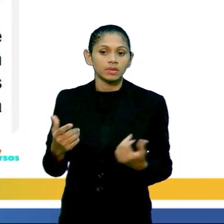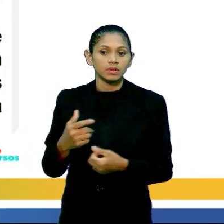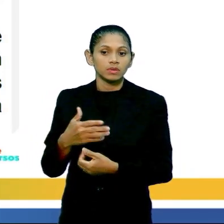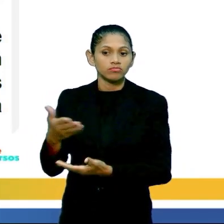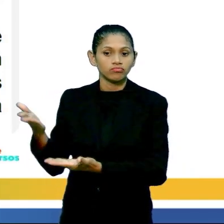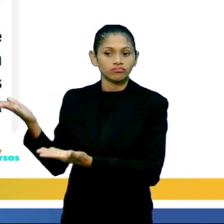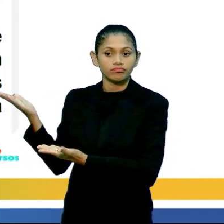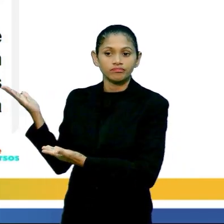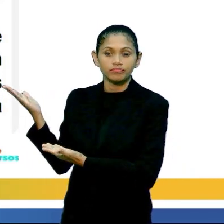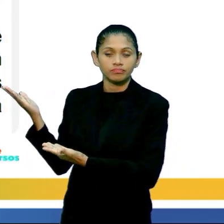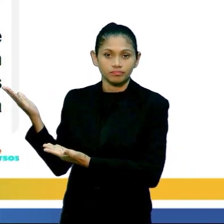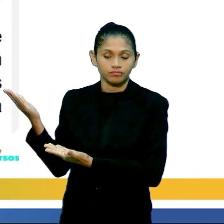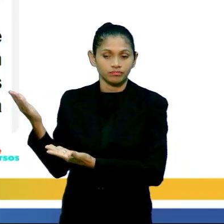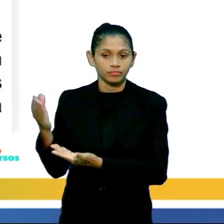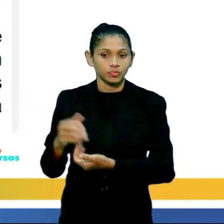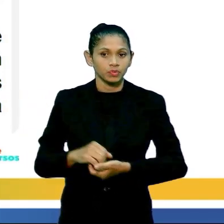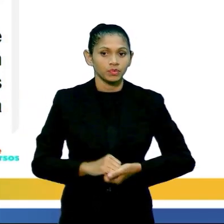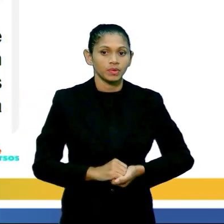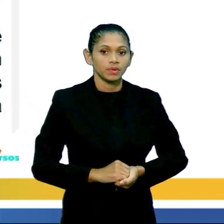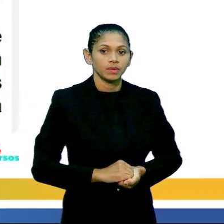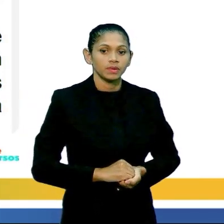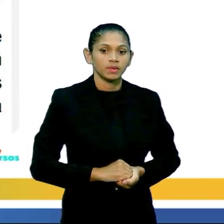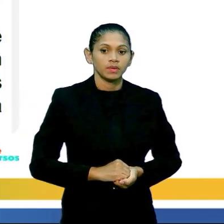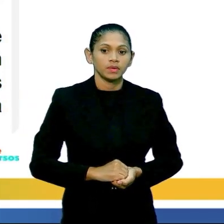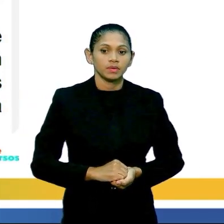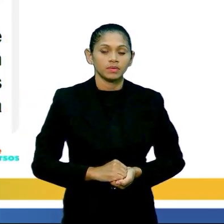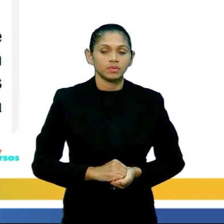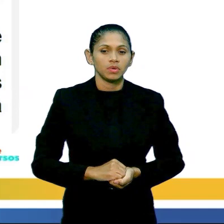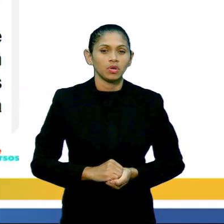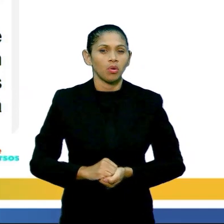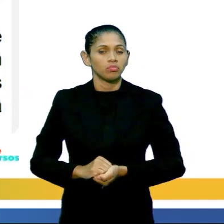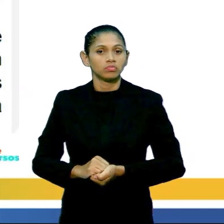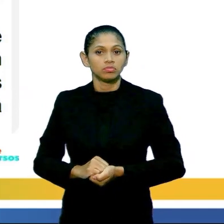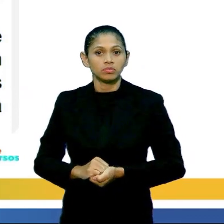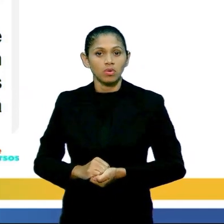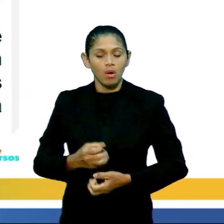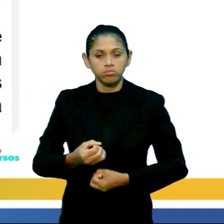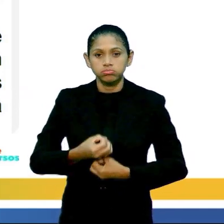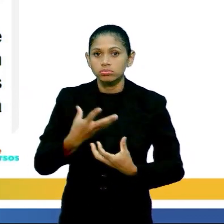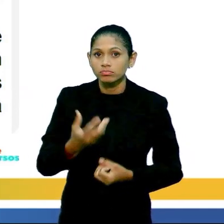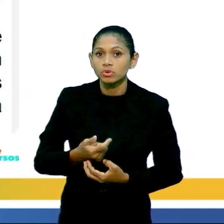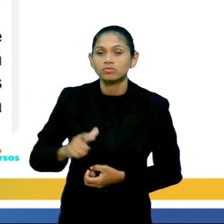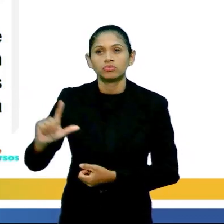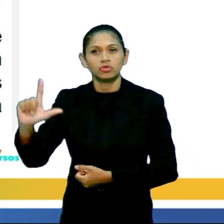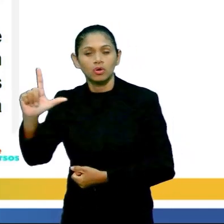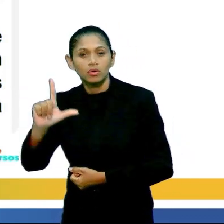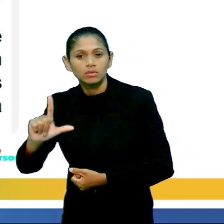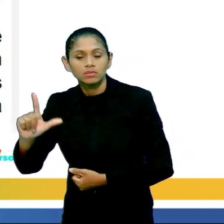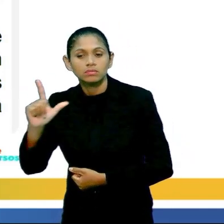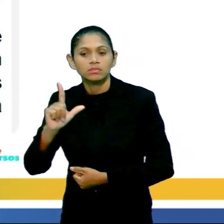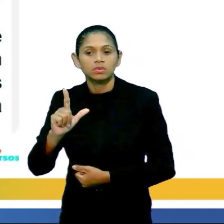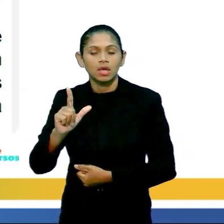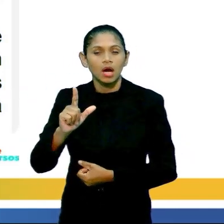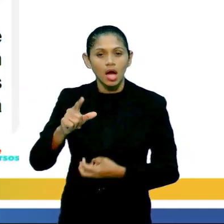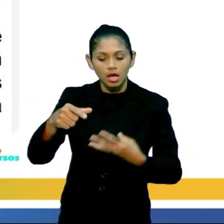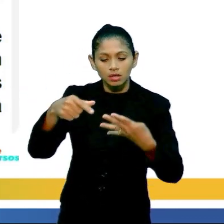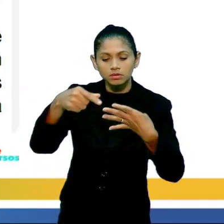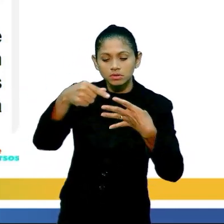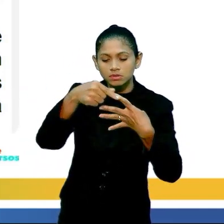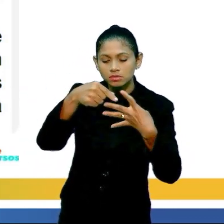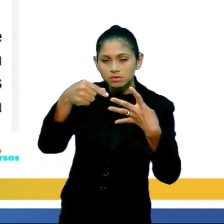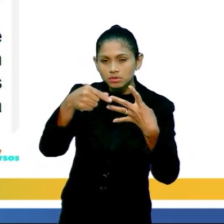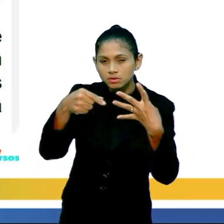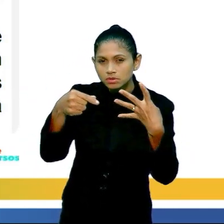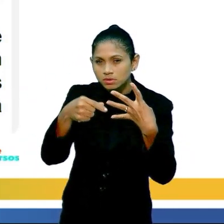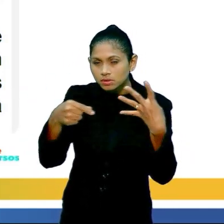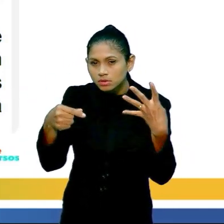nosso resumo, o poema é uma composição literária, escrita em verso, né, através de rima e outras ferramentas da linguagem. O